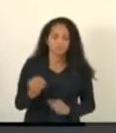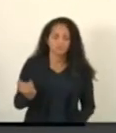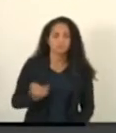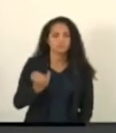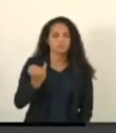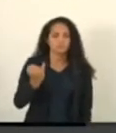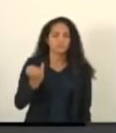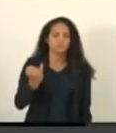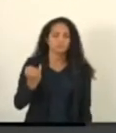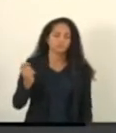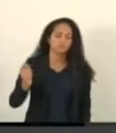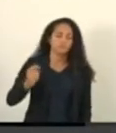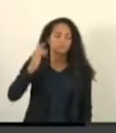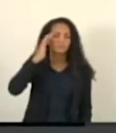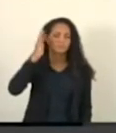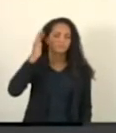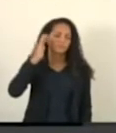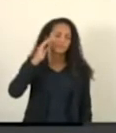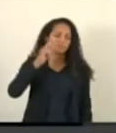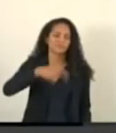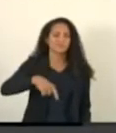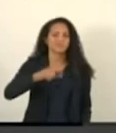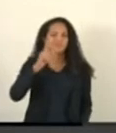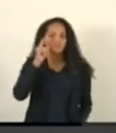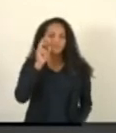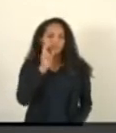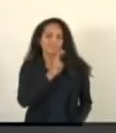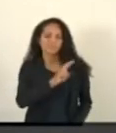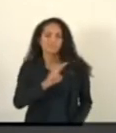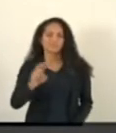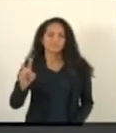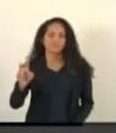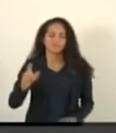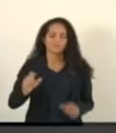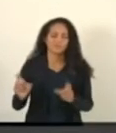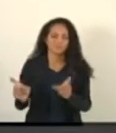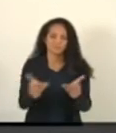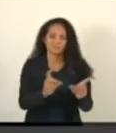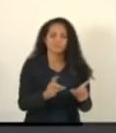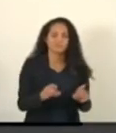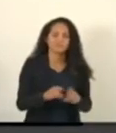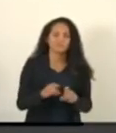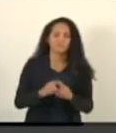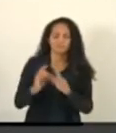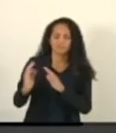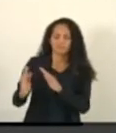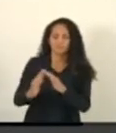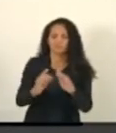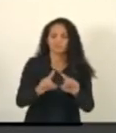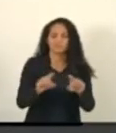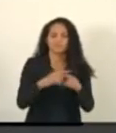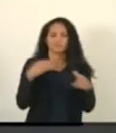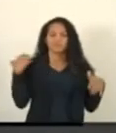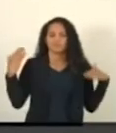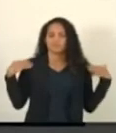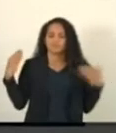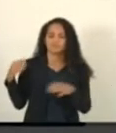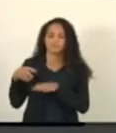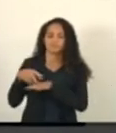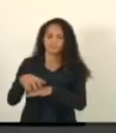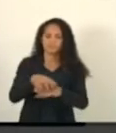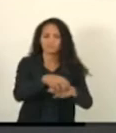importante e sonhado pelos comerciantes da região, moradores e turistas que sofrem com